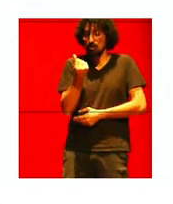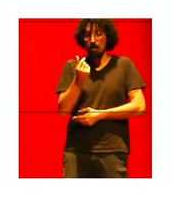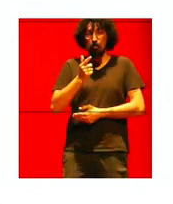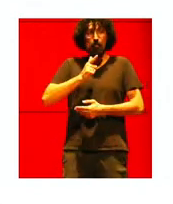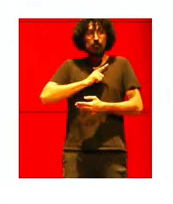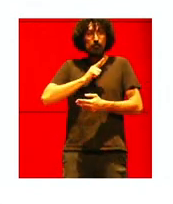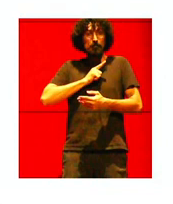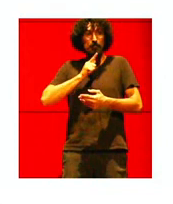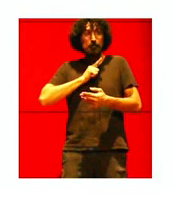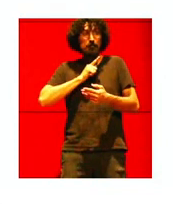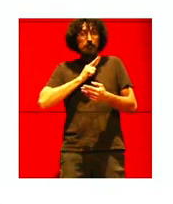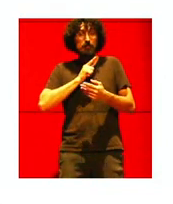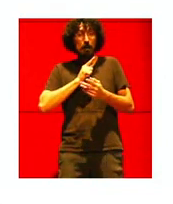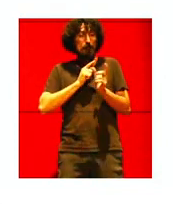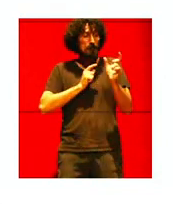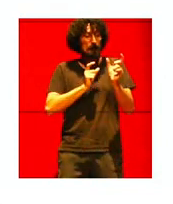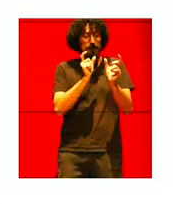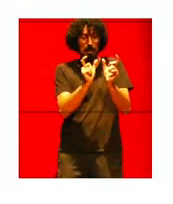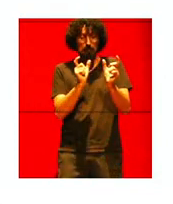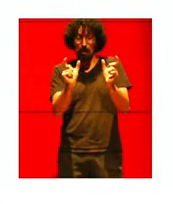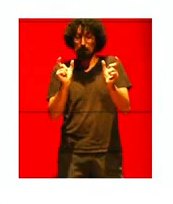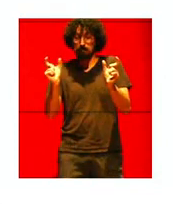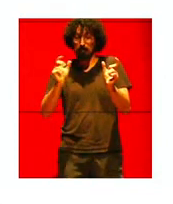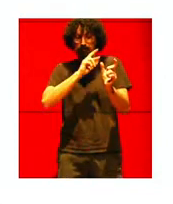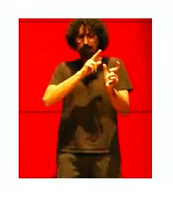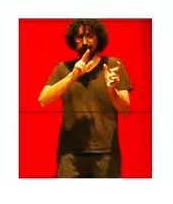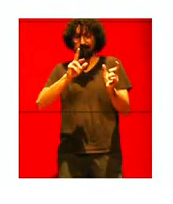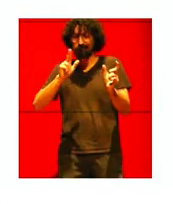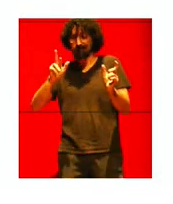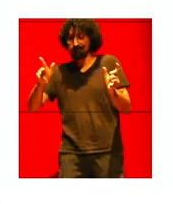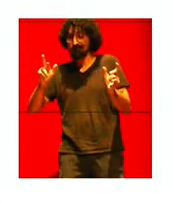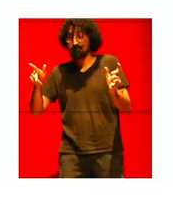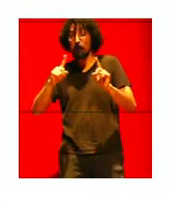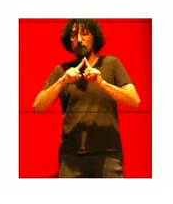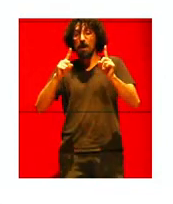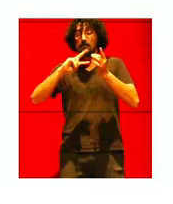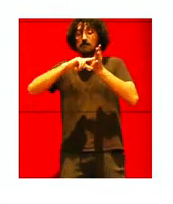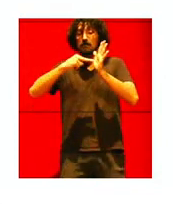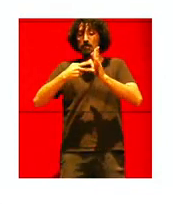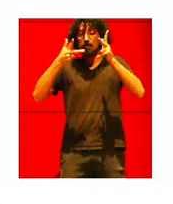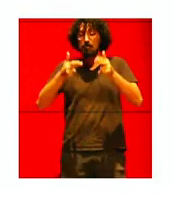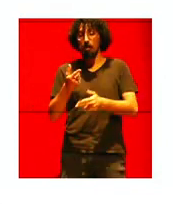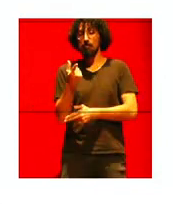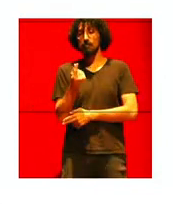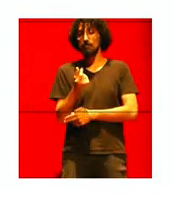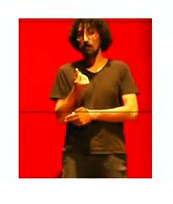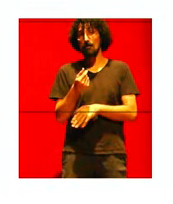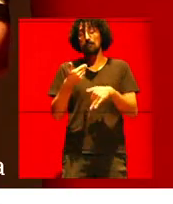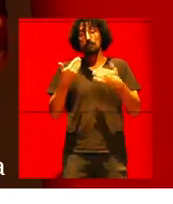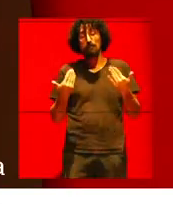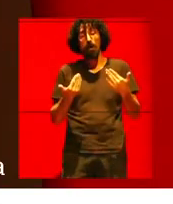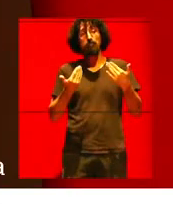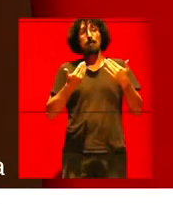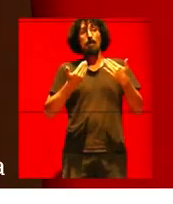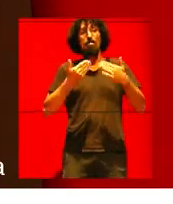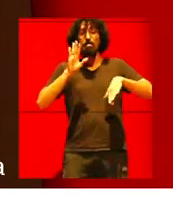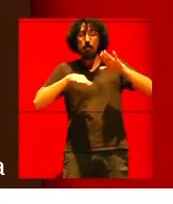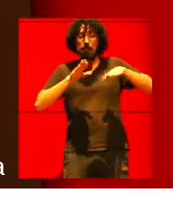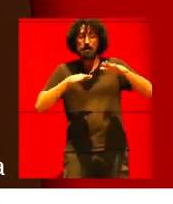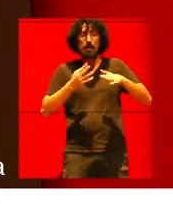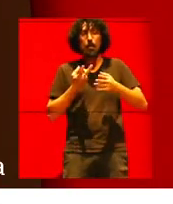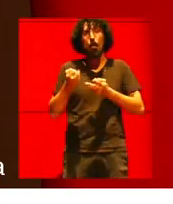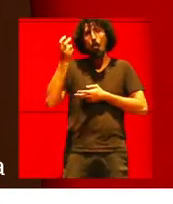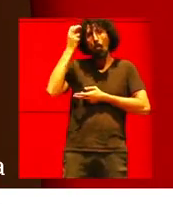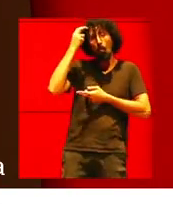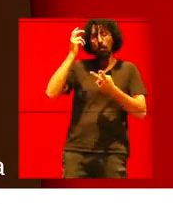língua. A língua, ela é a nossa expressão básica. É por isso que ela muda de acordo com a cultura, com a